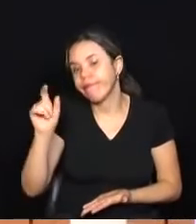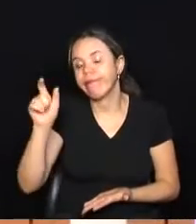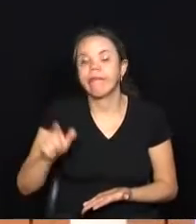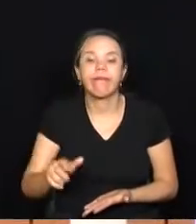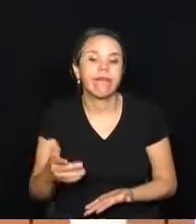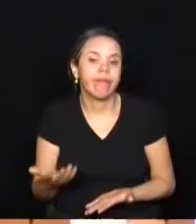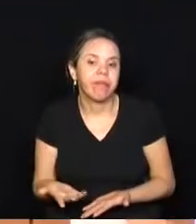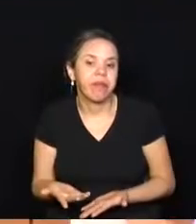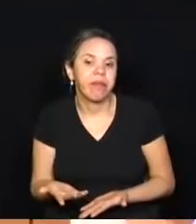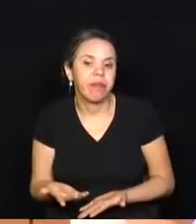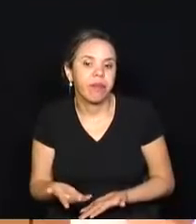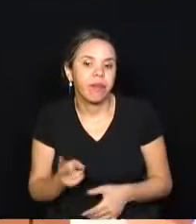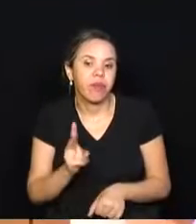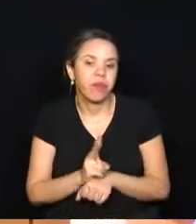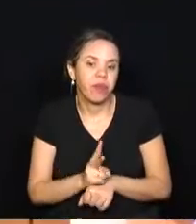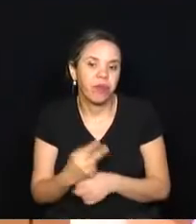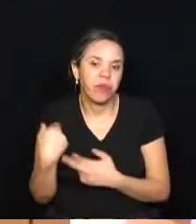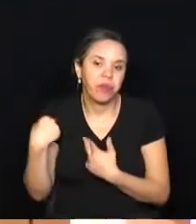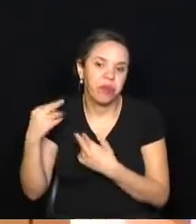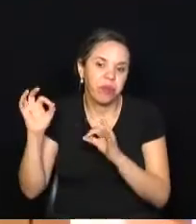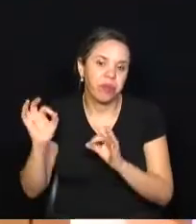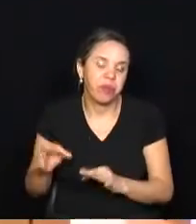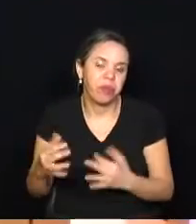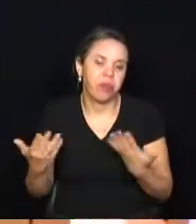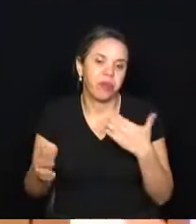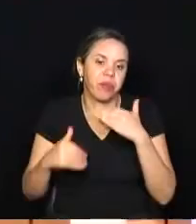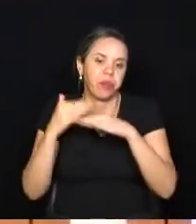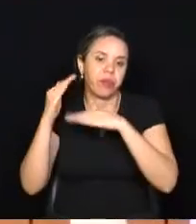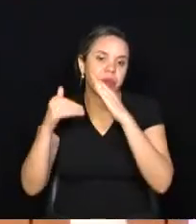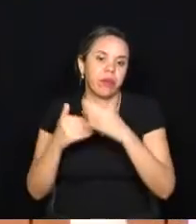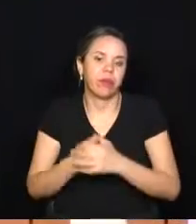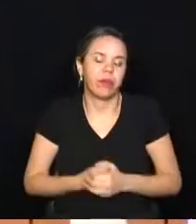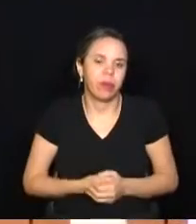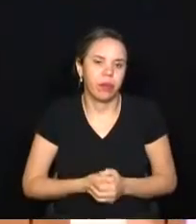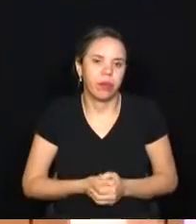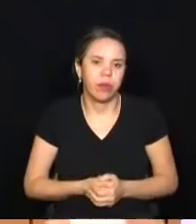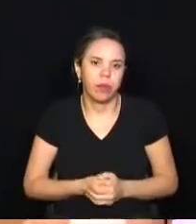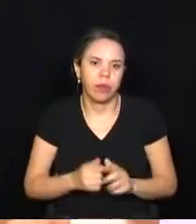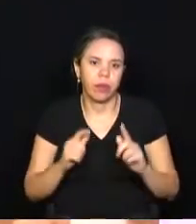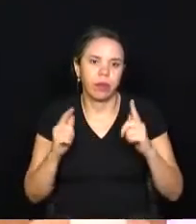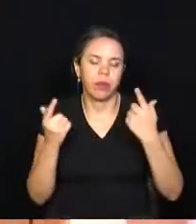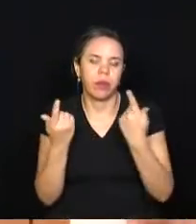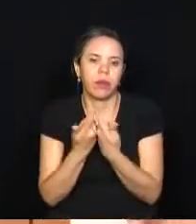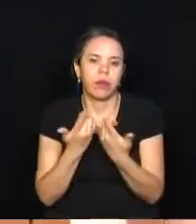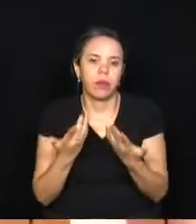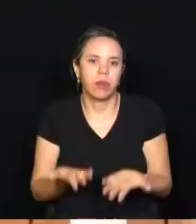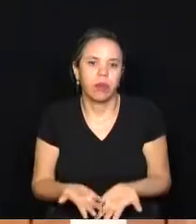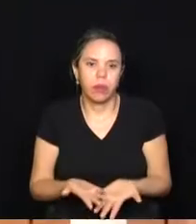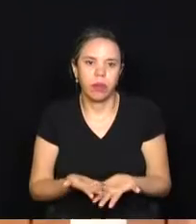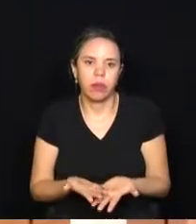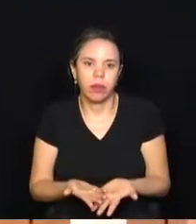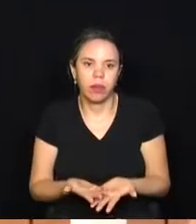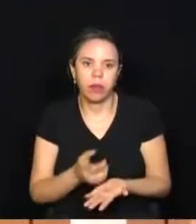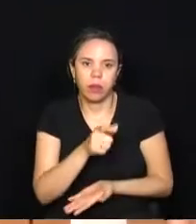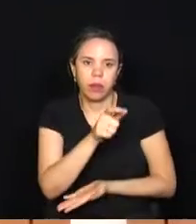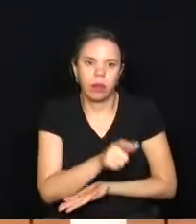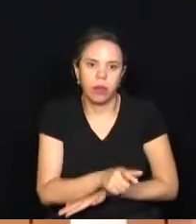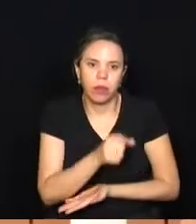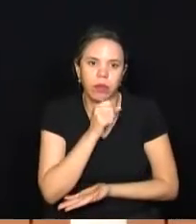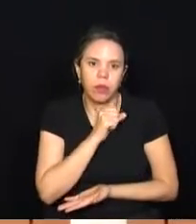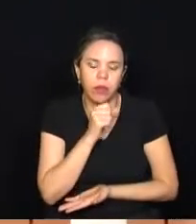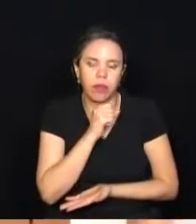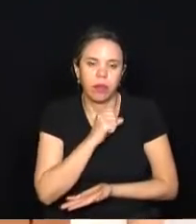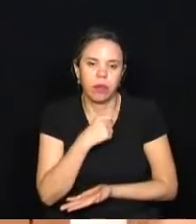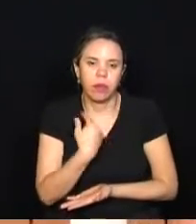E você não sabe também como é que é o desenvolvimento da gestão em cima desse indivíduo idoso.